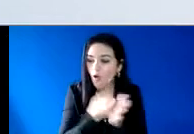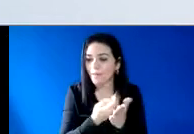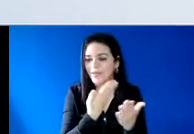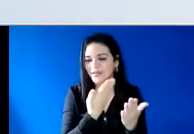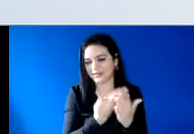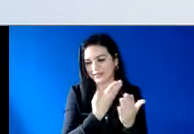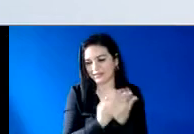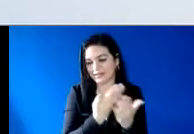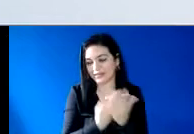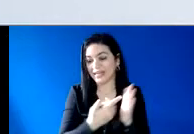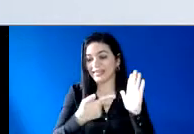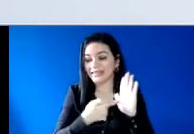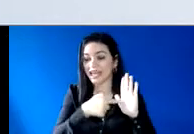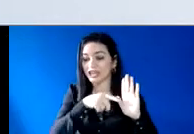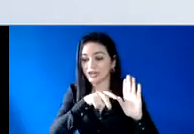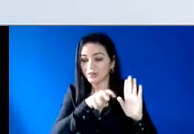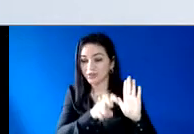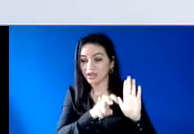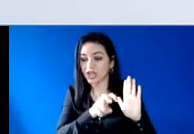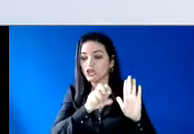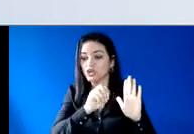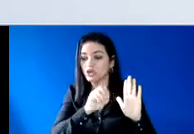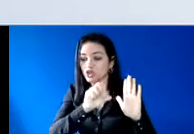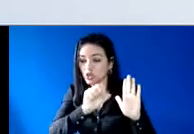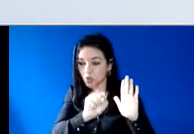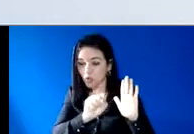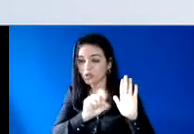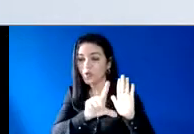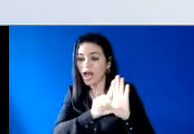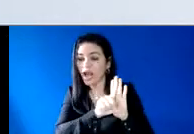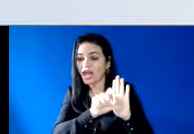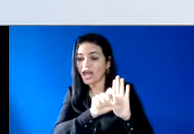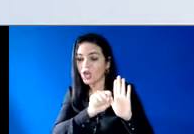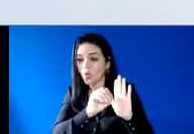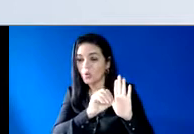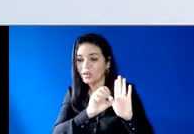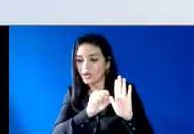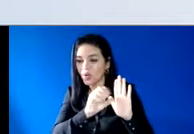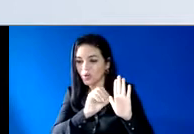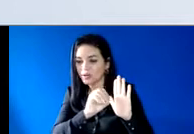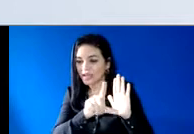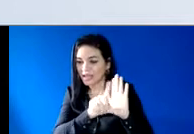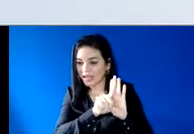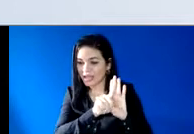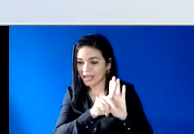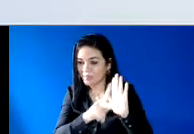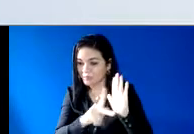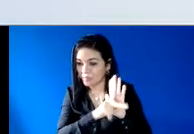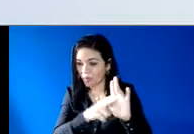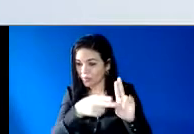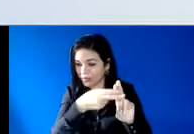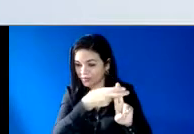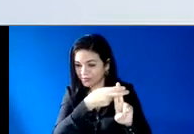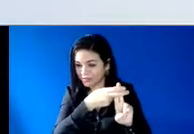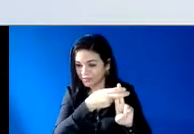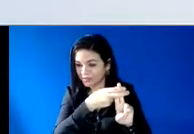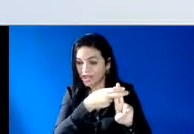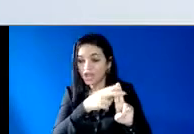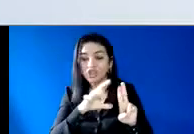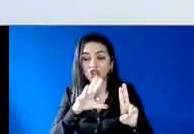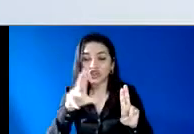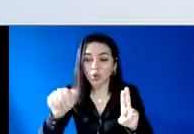Decreto 7.508, que é o decreto que regulamenta a Lei 8080, que é a lei orgânica do Sistema Único de Saúde, ele diz lá, toda